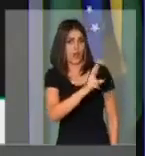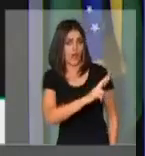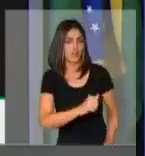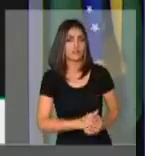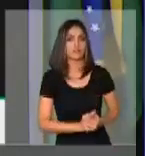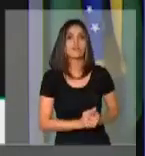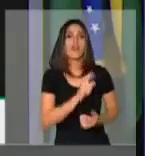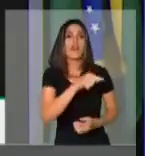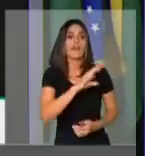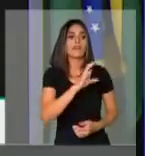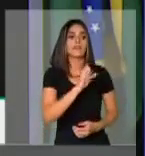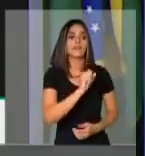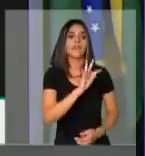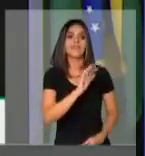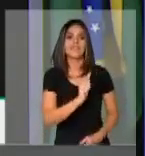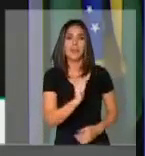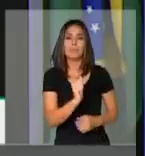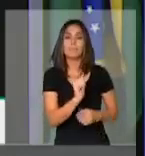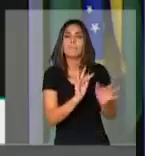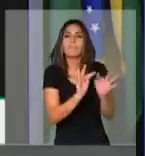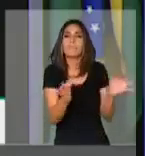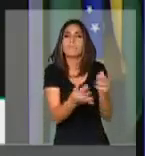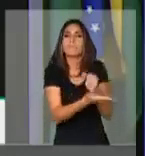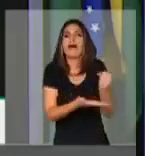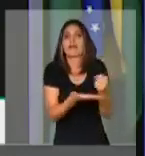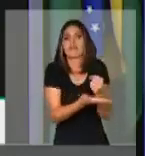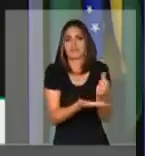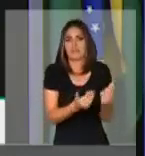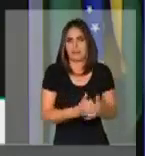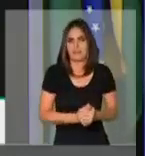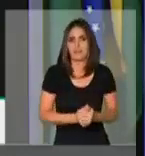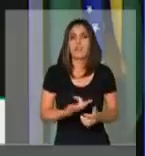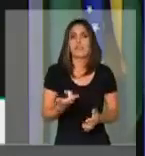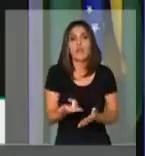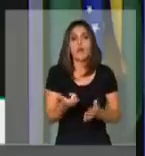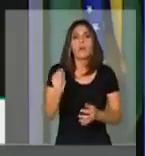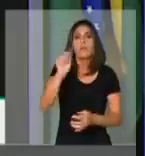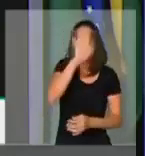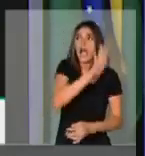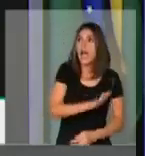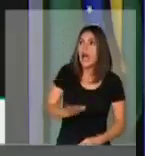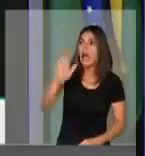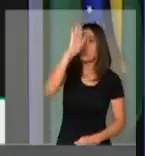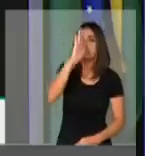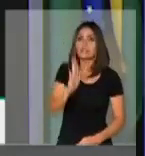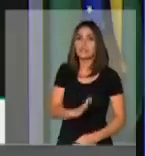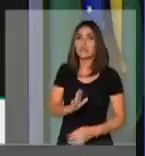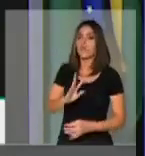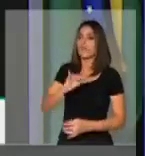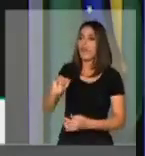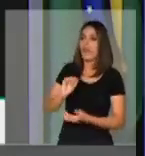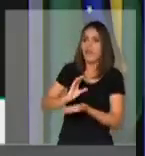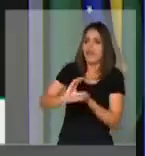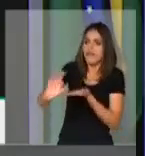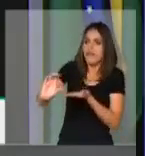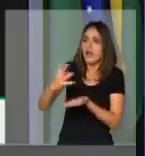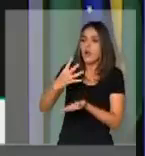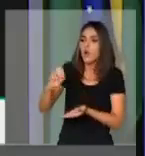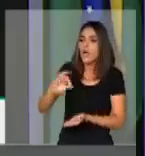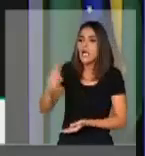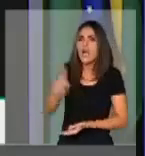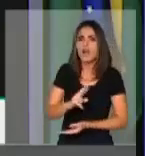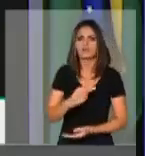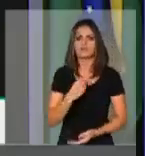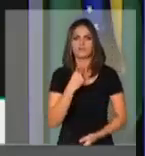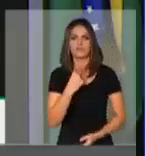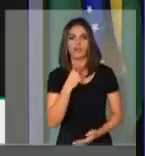466,75. Conclui-se que na maior parte do Brasil, a antecipação do BPC não garante a aquisição sequer de uma